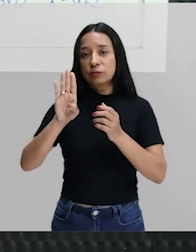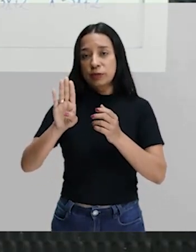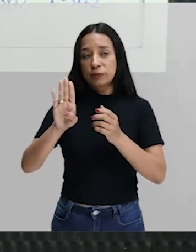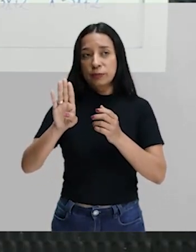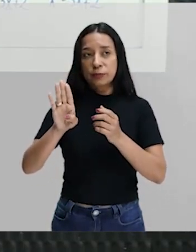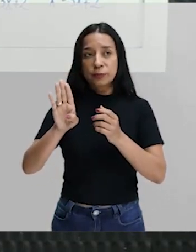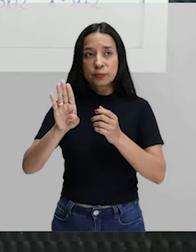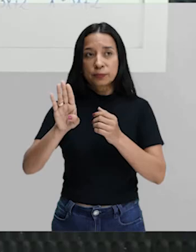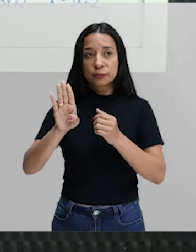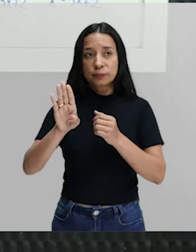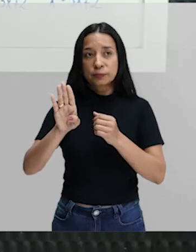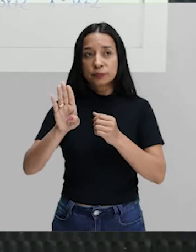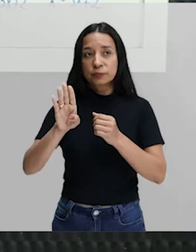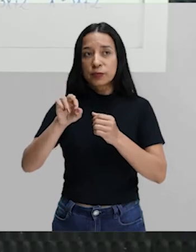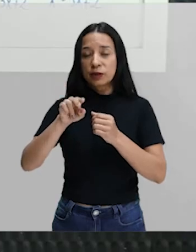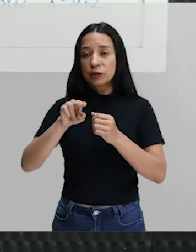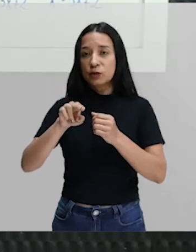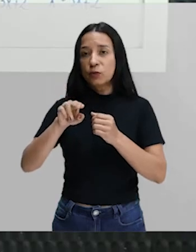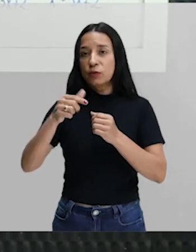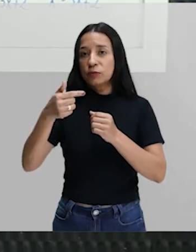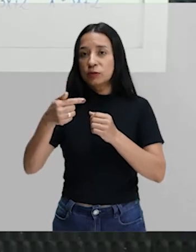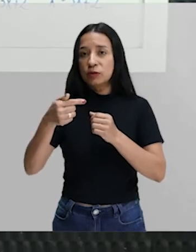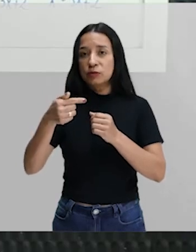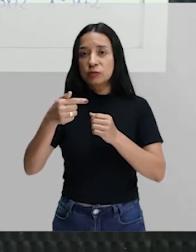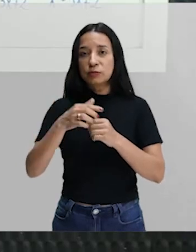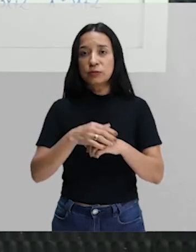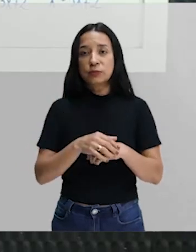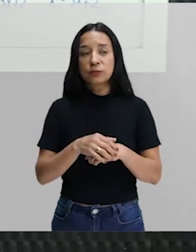B, é igual a 7.